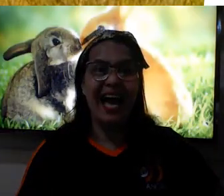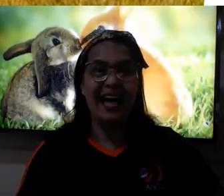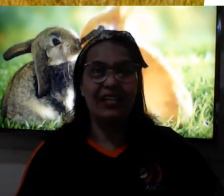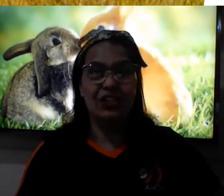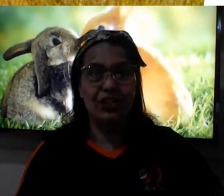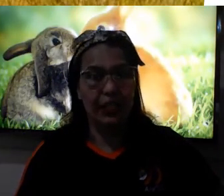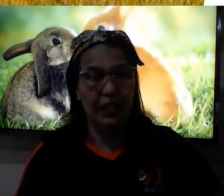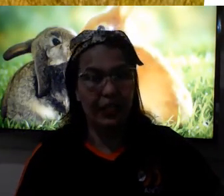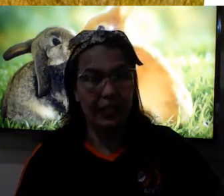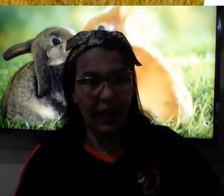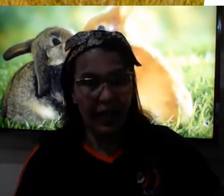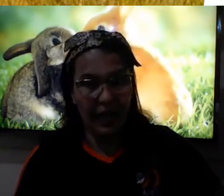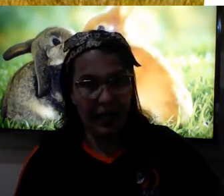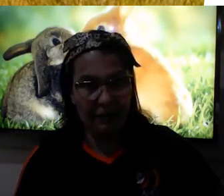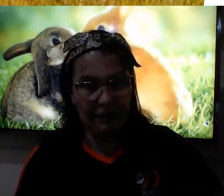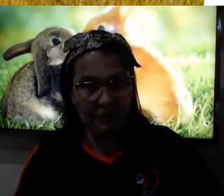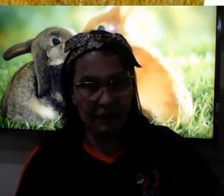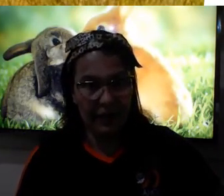a